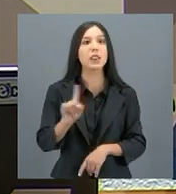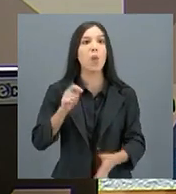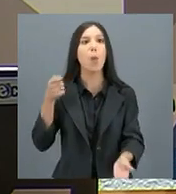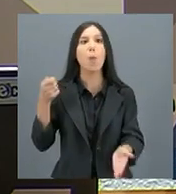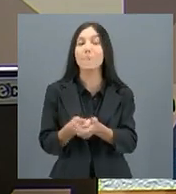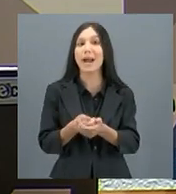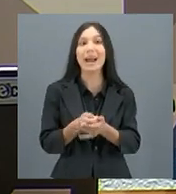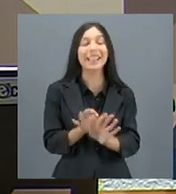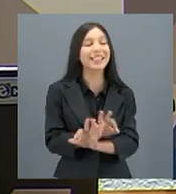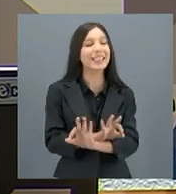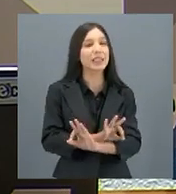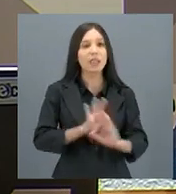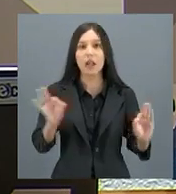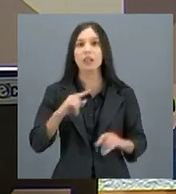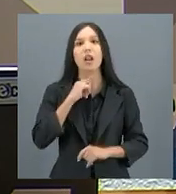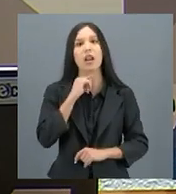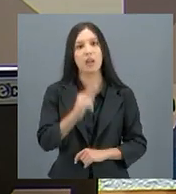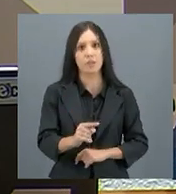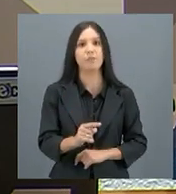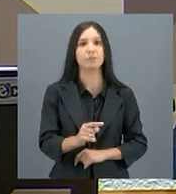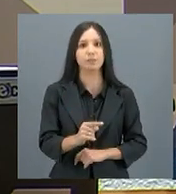pague absolutamente nada a ninguém.